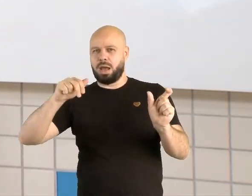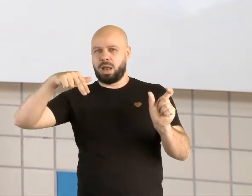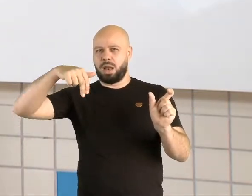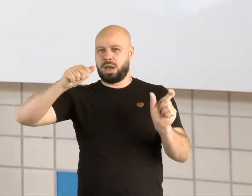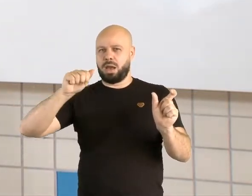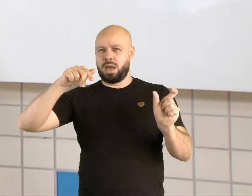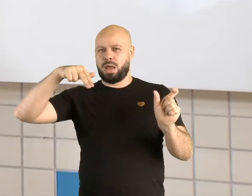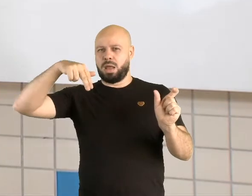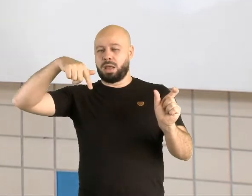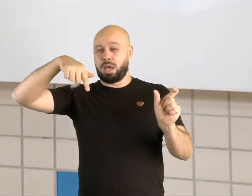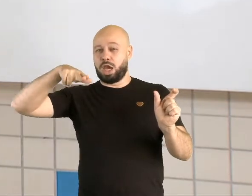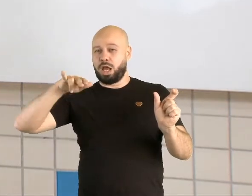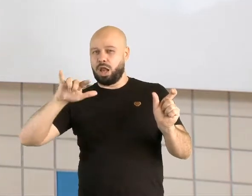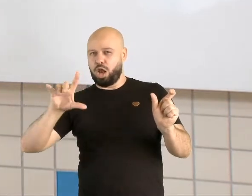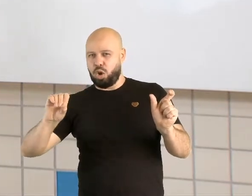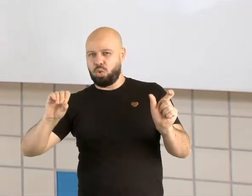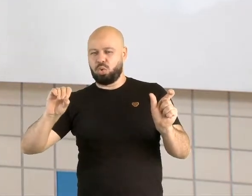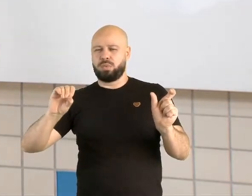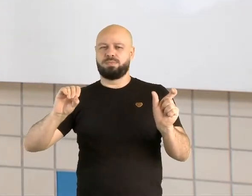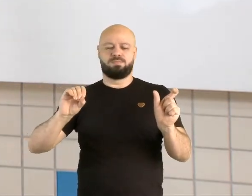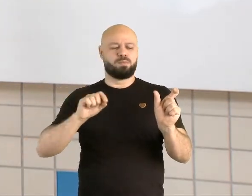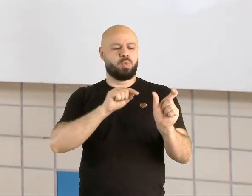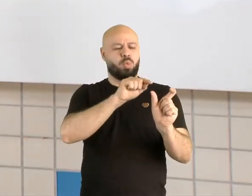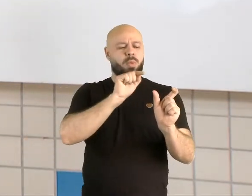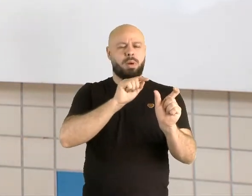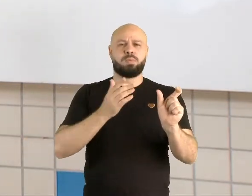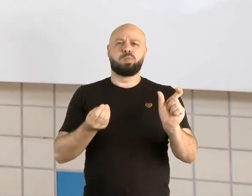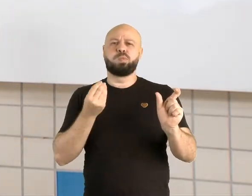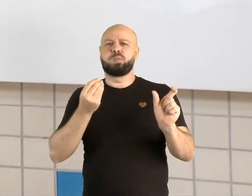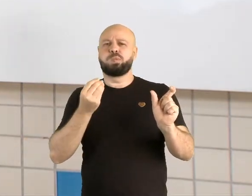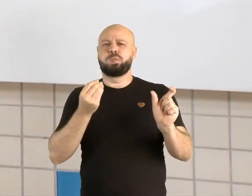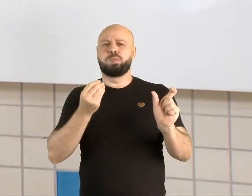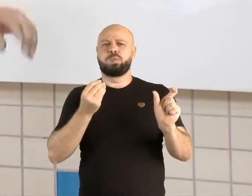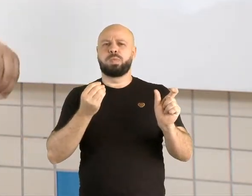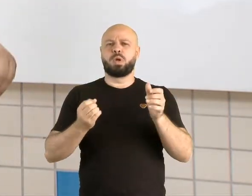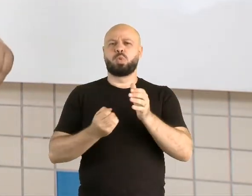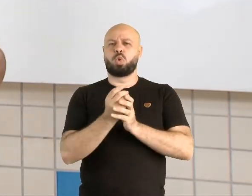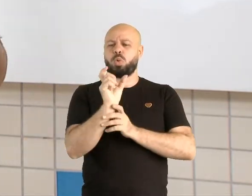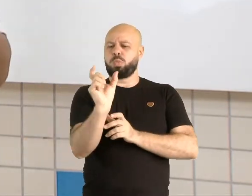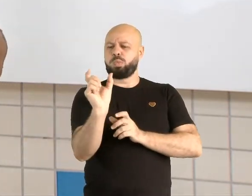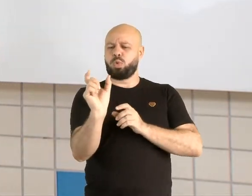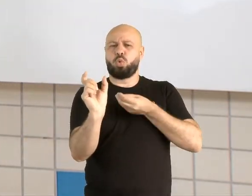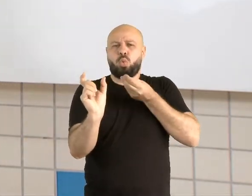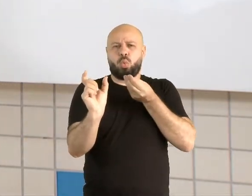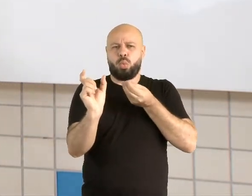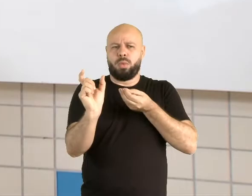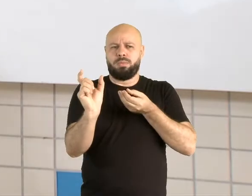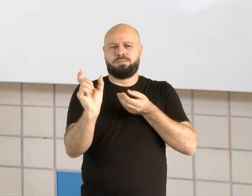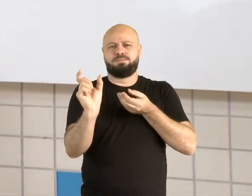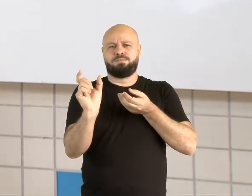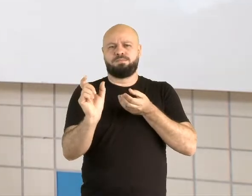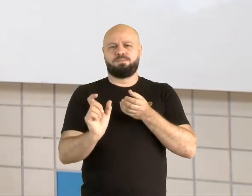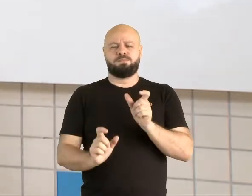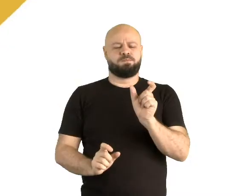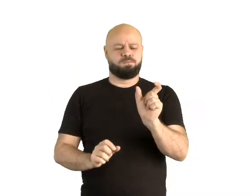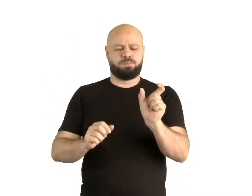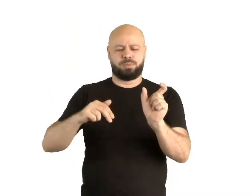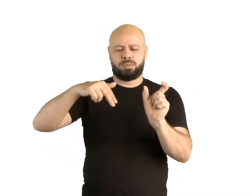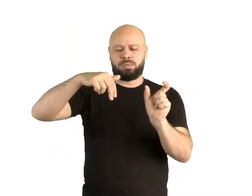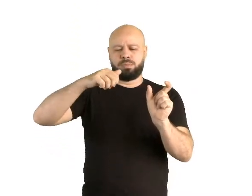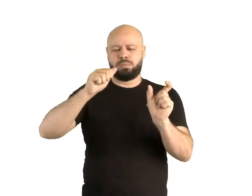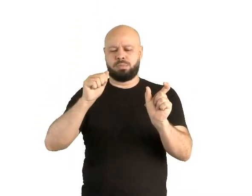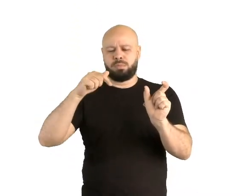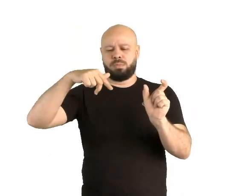naquilo. Como que a gente forma o naquele, o naquela e o naquilo?